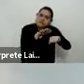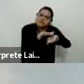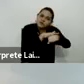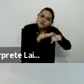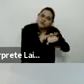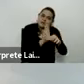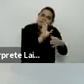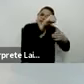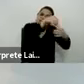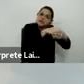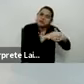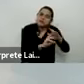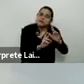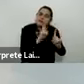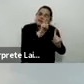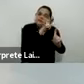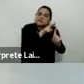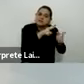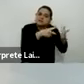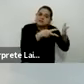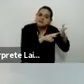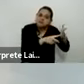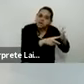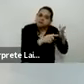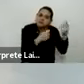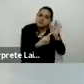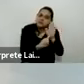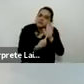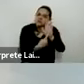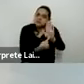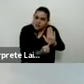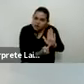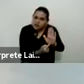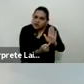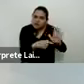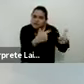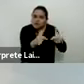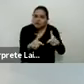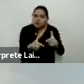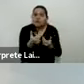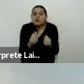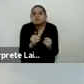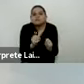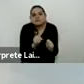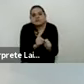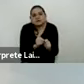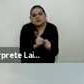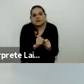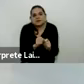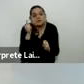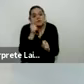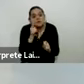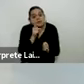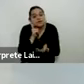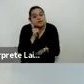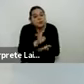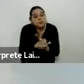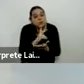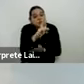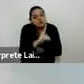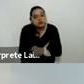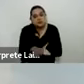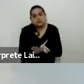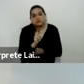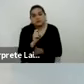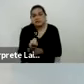a liderança sindical tem que mostrar aos trabalhadores o caminho da garantia de direitos. Sem isso, a gente